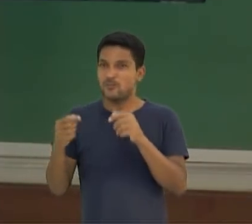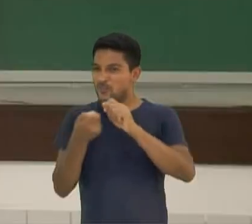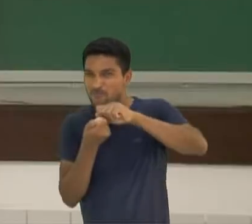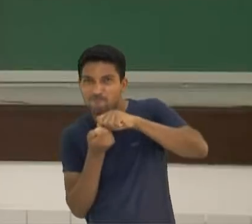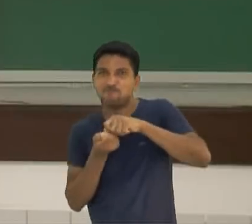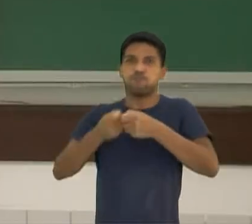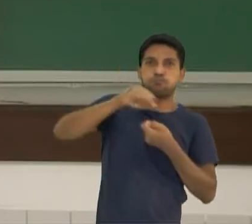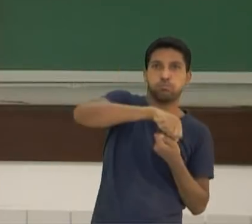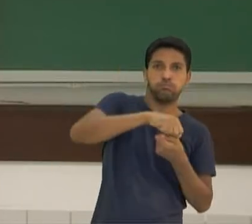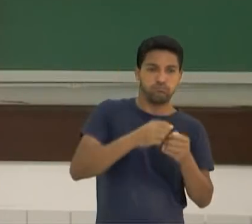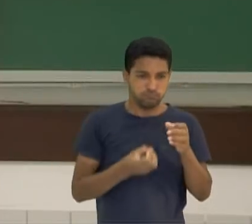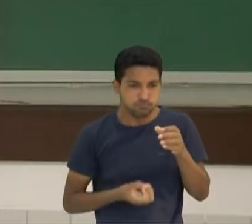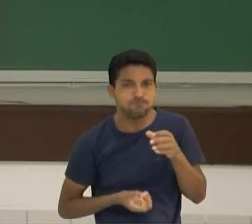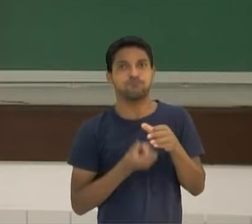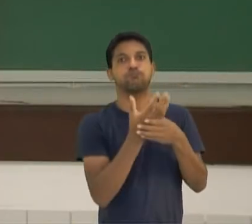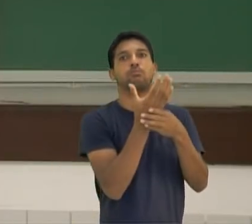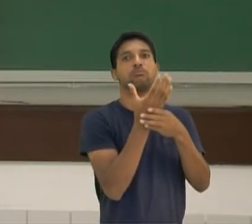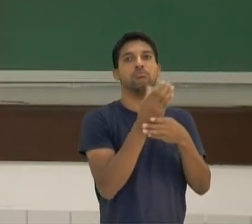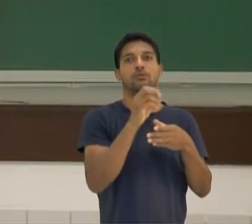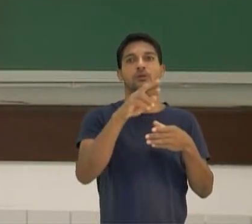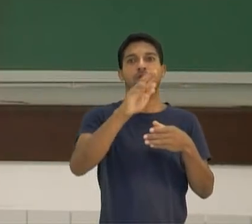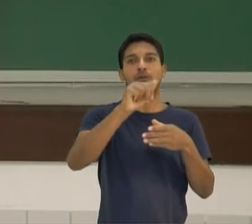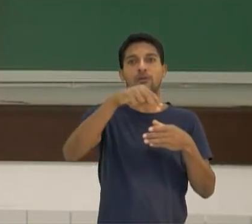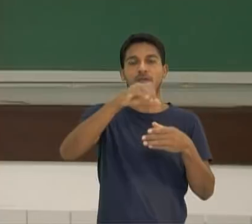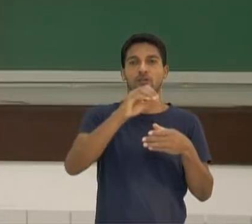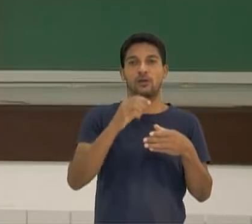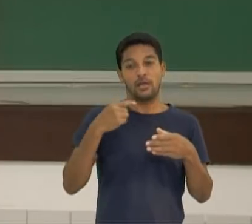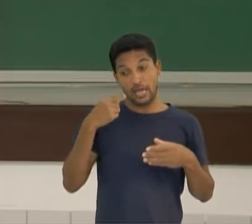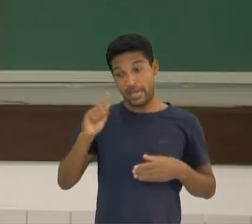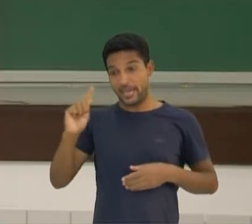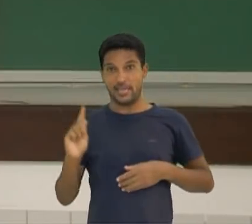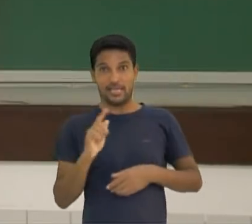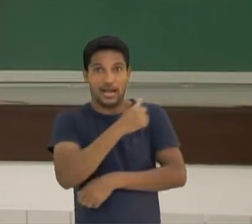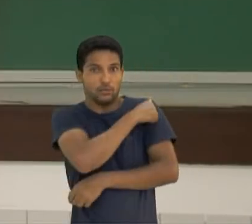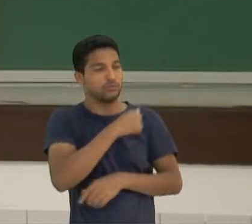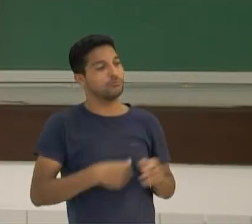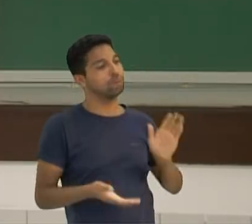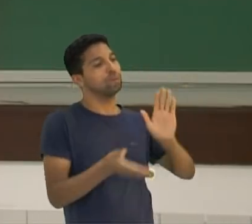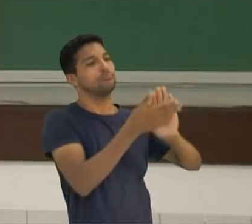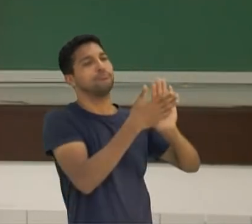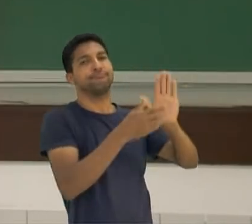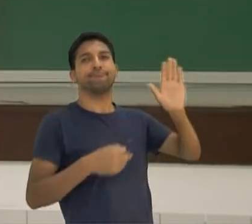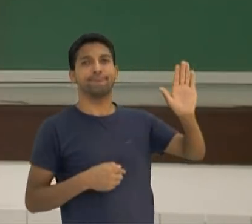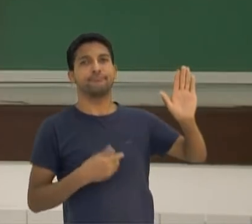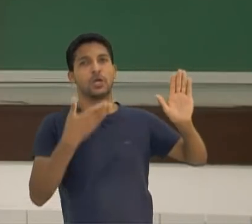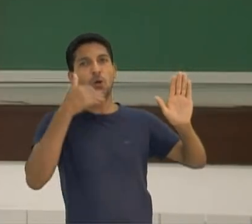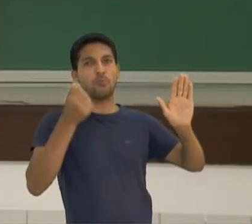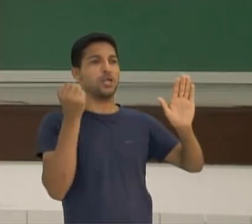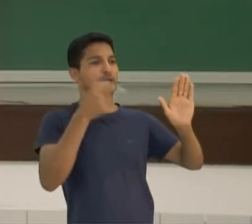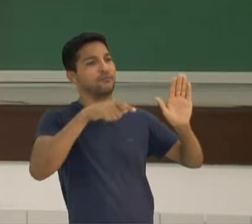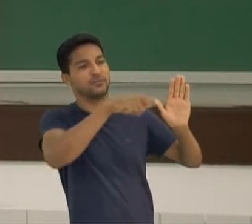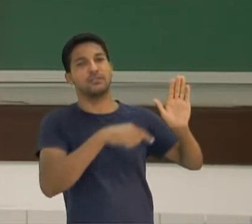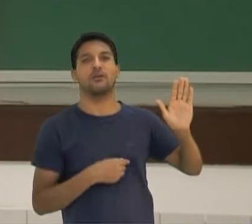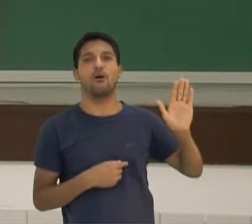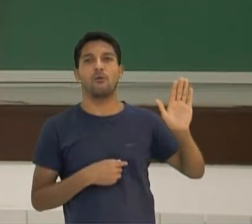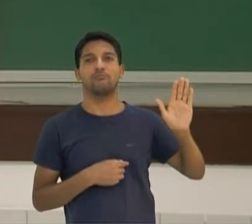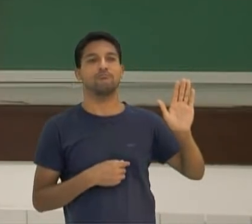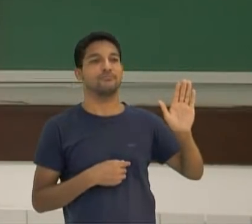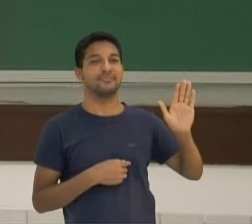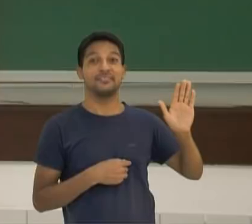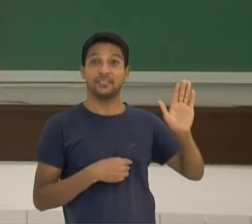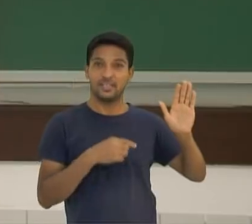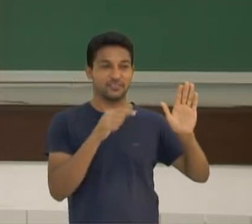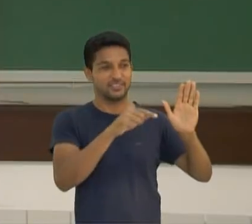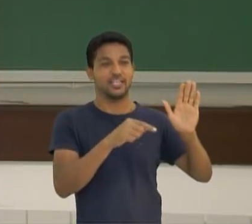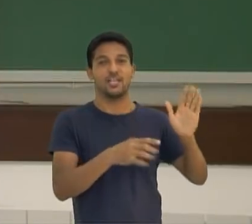né? E aí, bro? Qual é a sua, bicho? Tá vendo só? Eu sou melhor que você, tô te derrubando, cara. Você